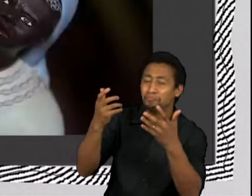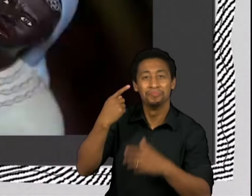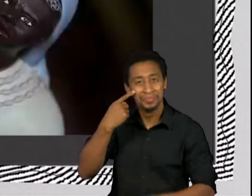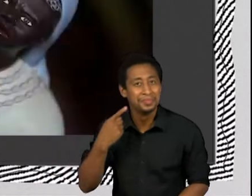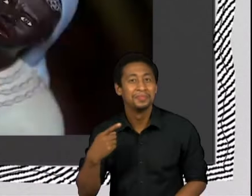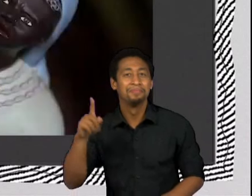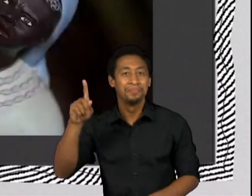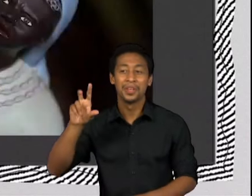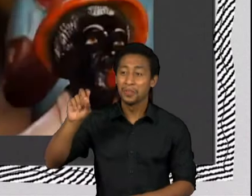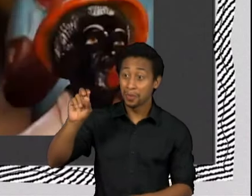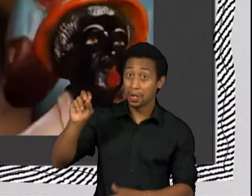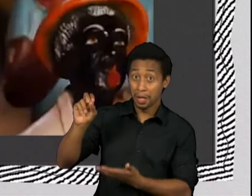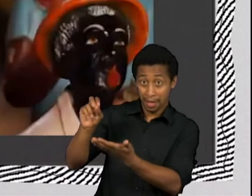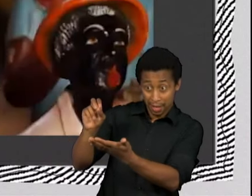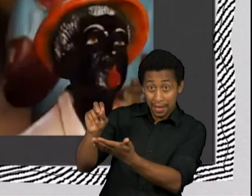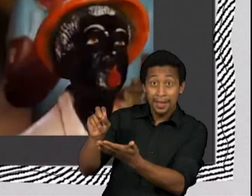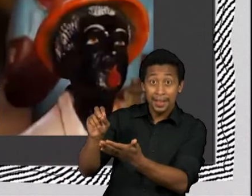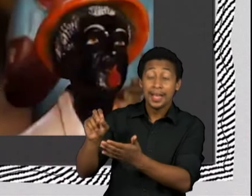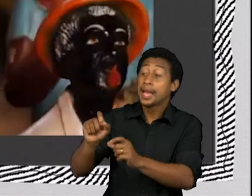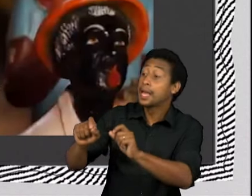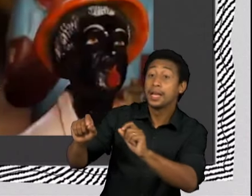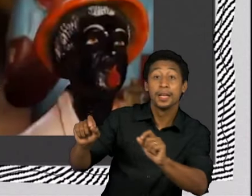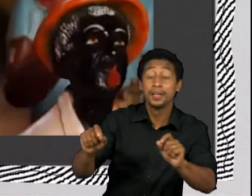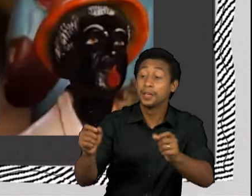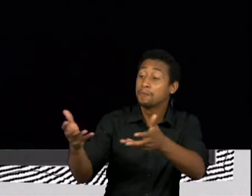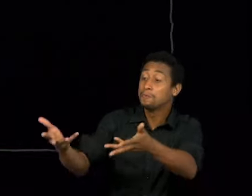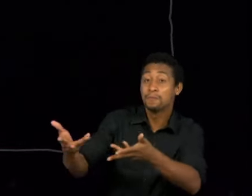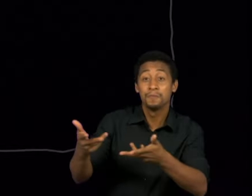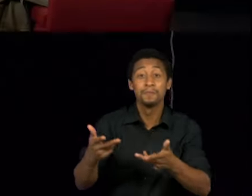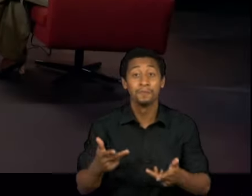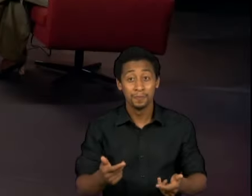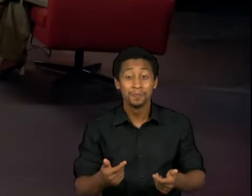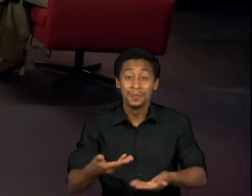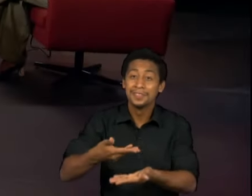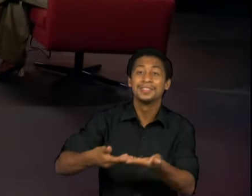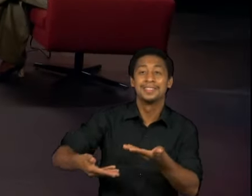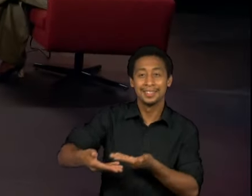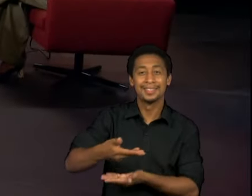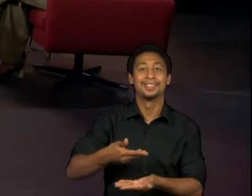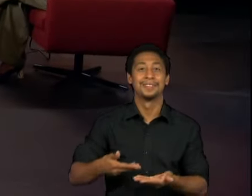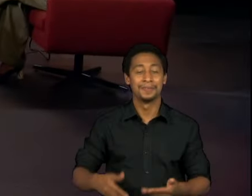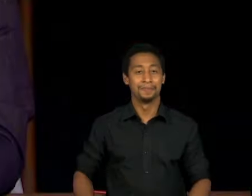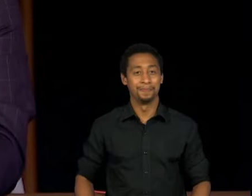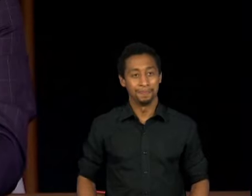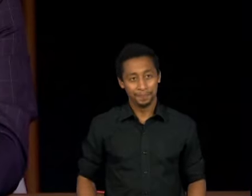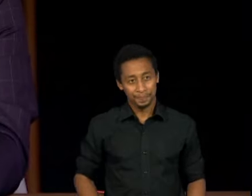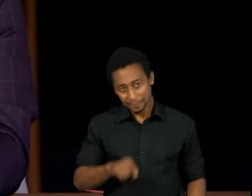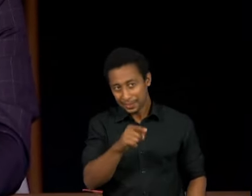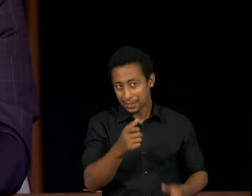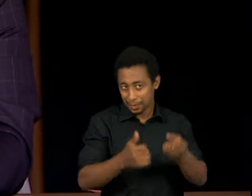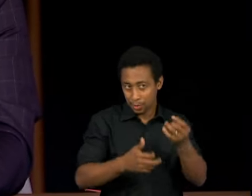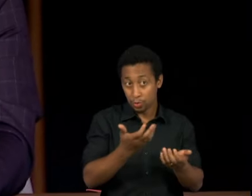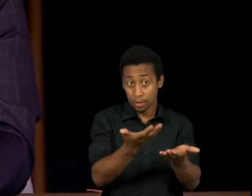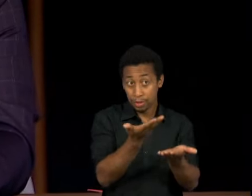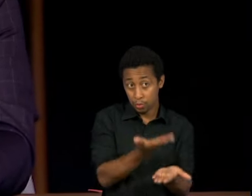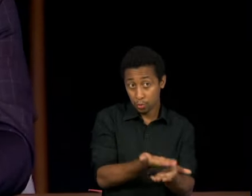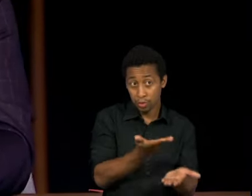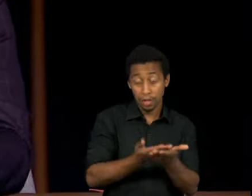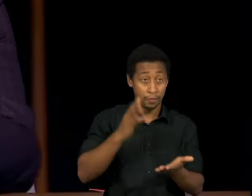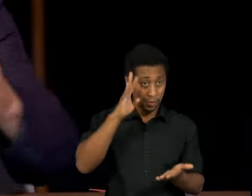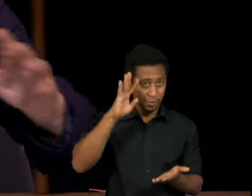ver se filho de pemba tem querer quando você disse que ia cursar filosofia teve um chefe